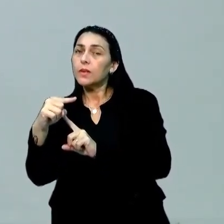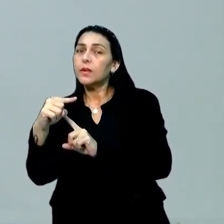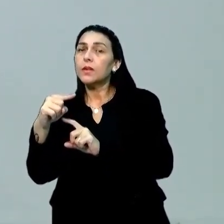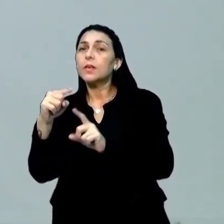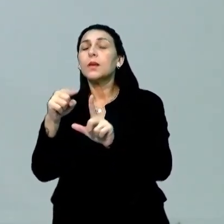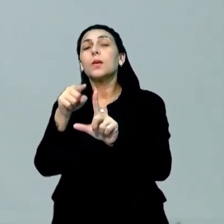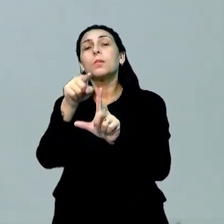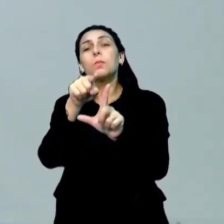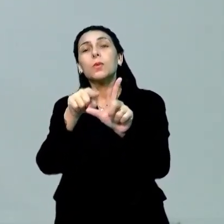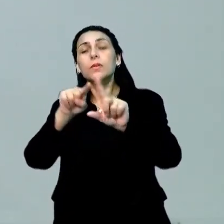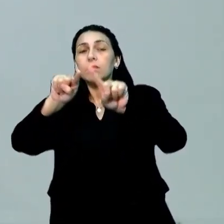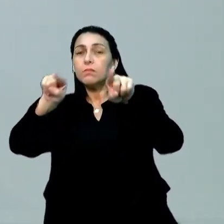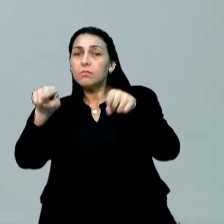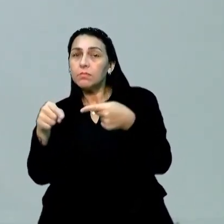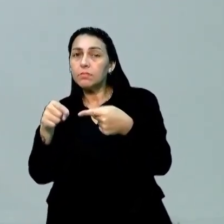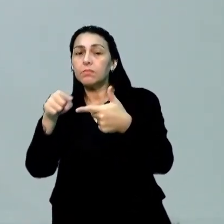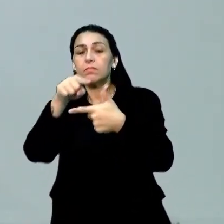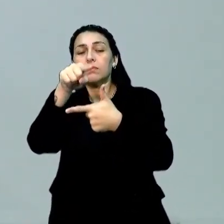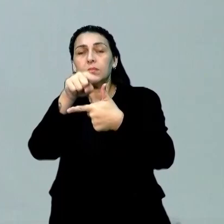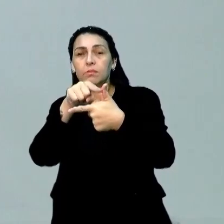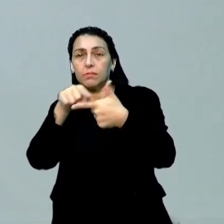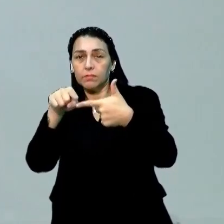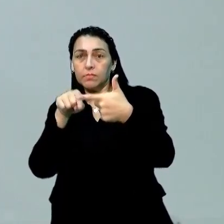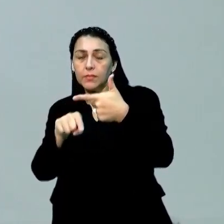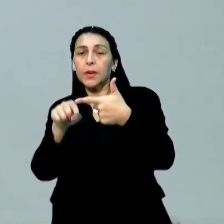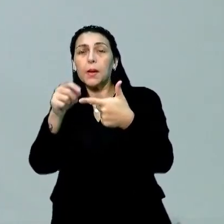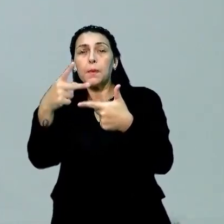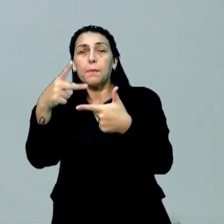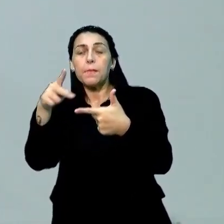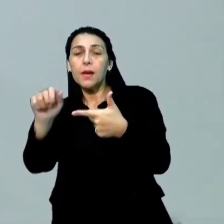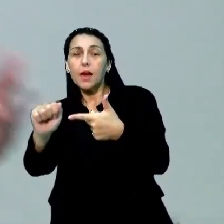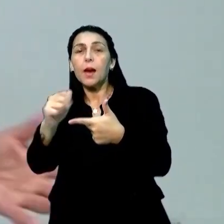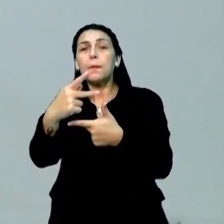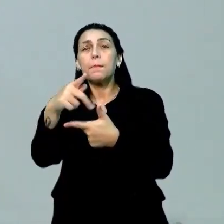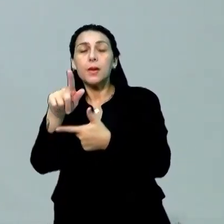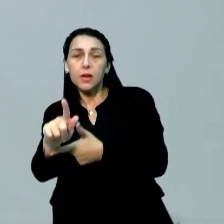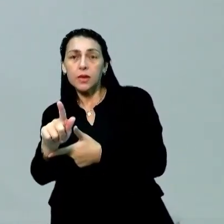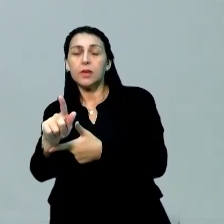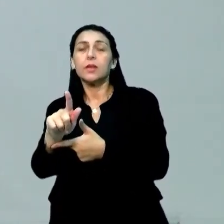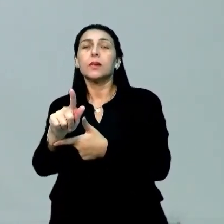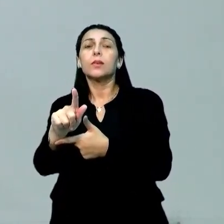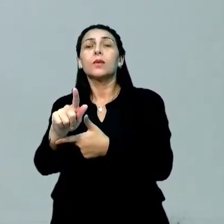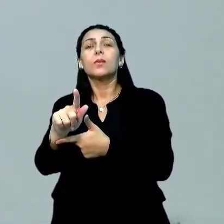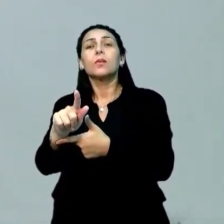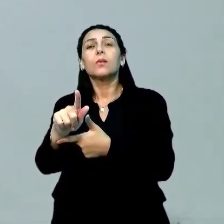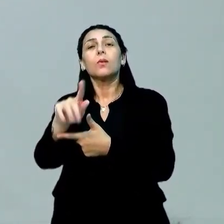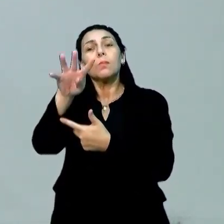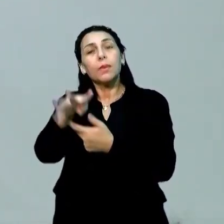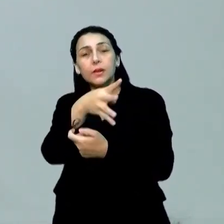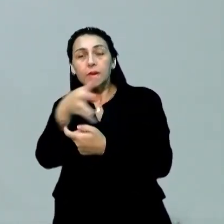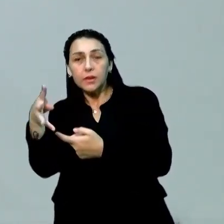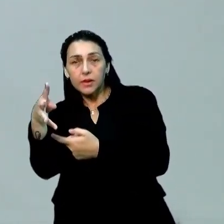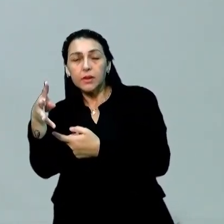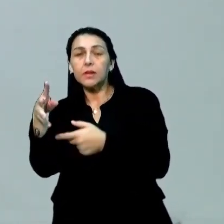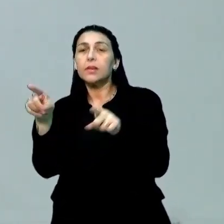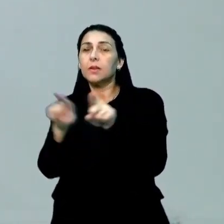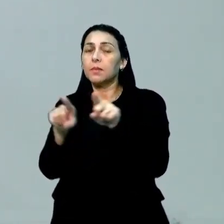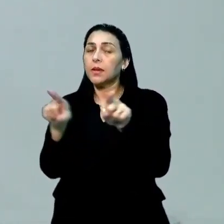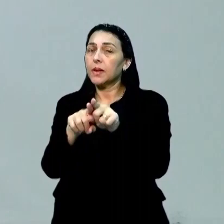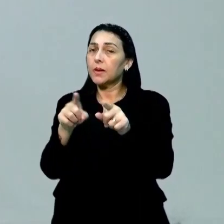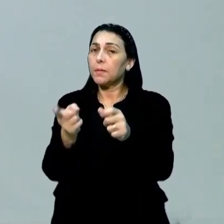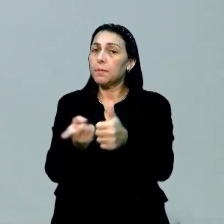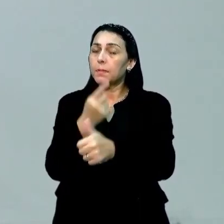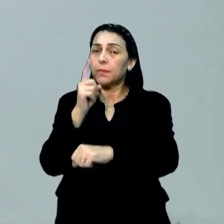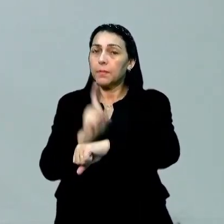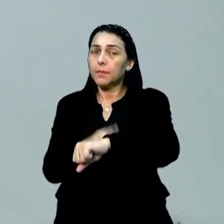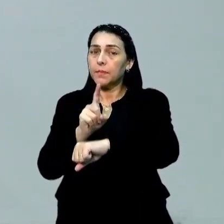potência, radiciação, as PA, PG, podemos trabalhar com matriz. Então, nesse primeiro momento, quando a